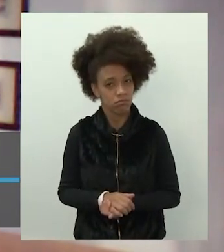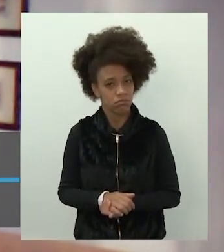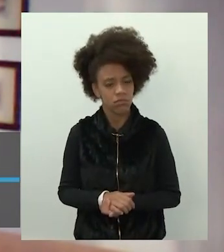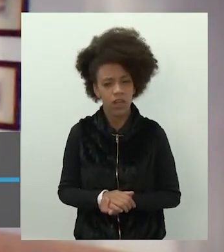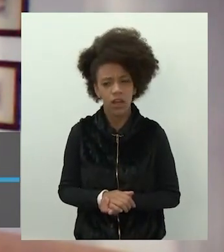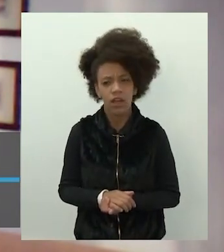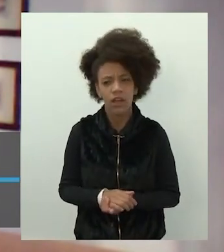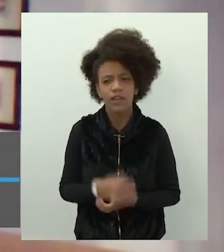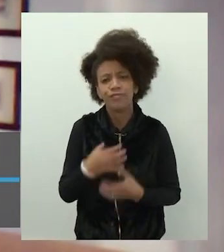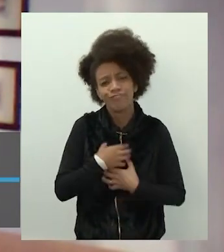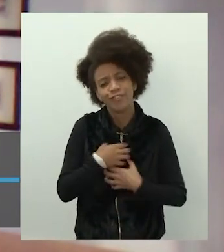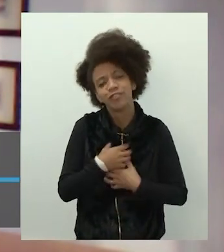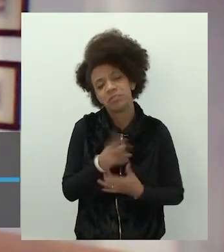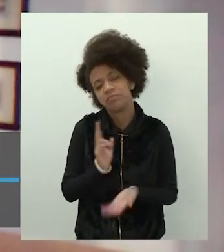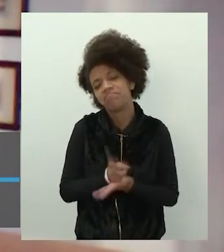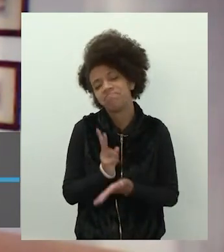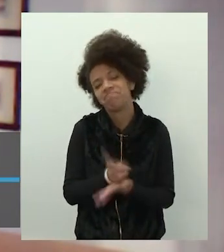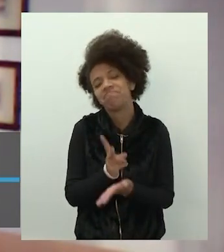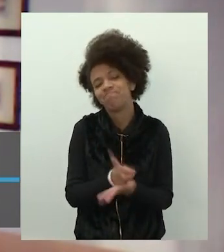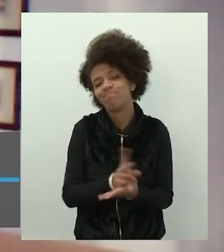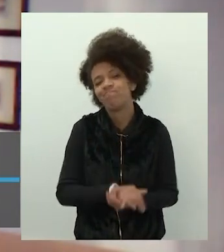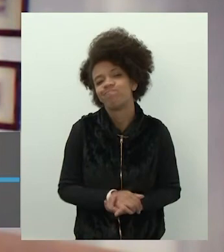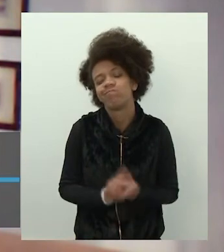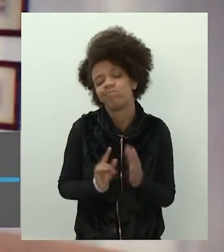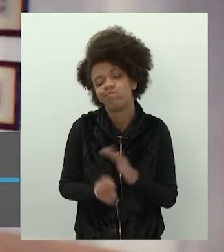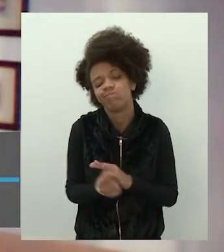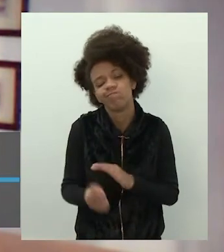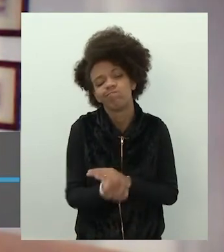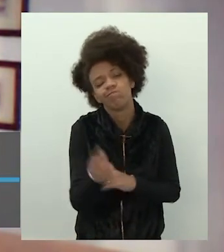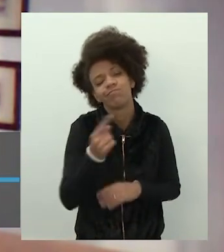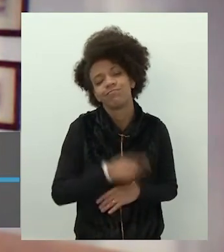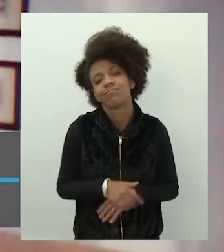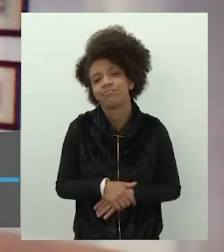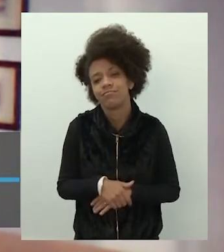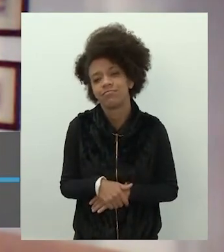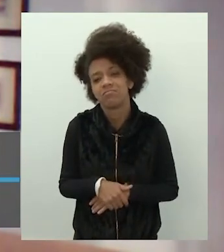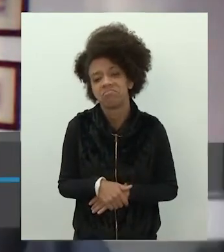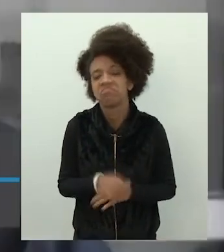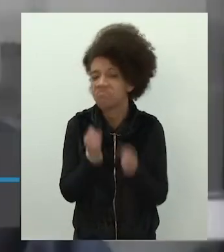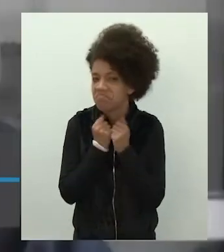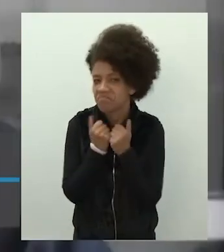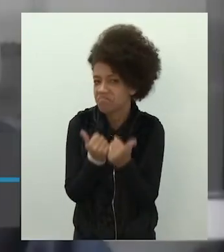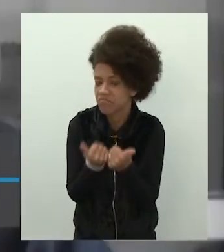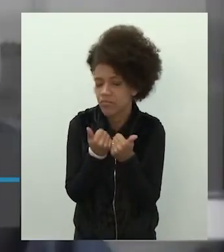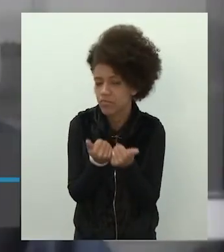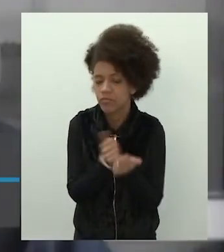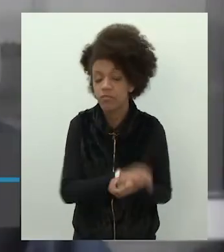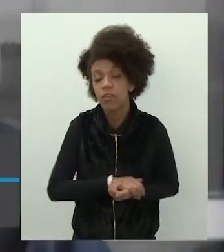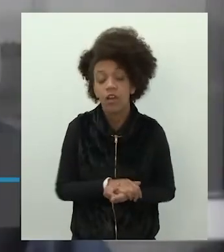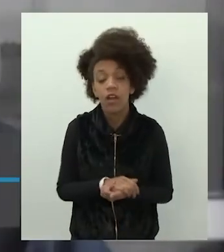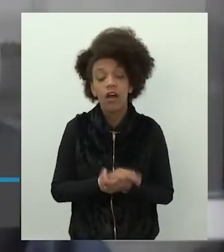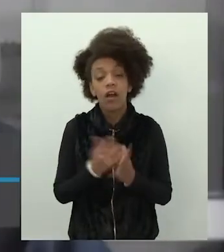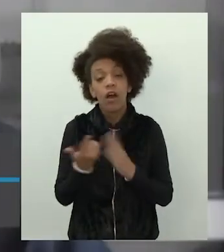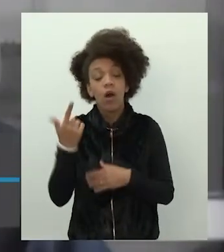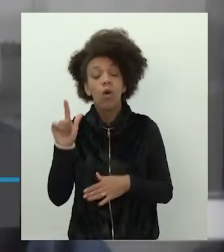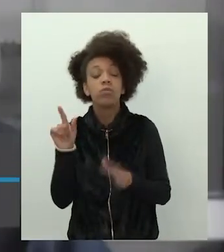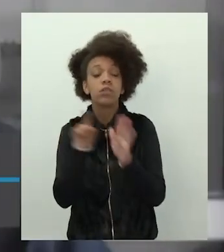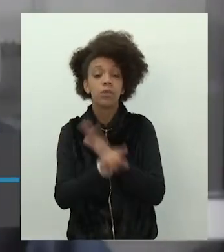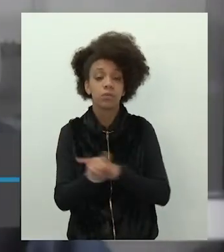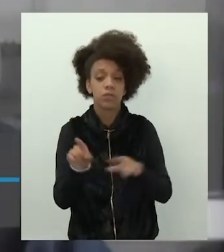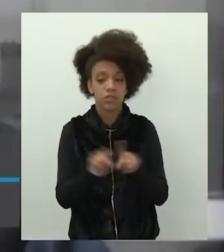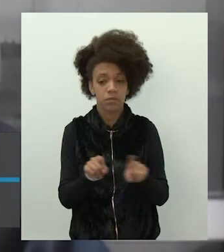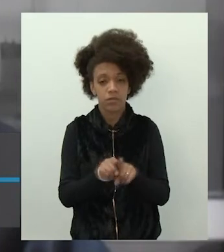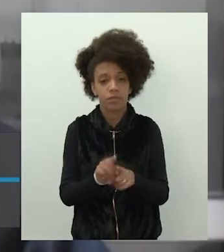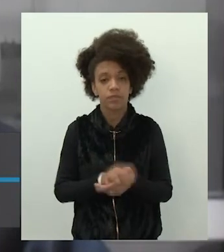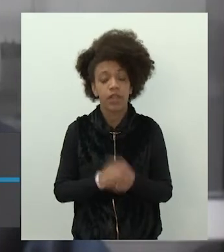Sentimento é para sempre. Ok, muito bom. Outra pergunta também, sobre